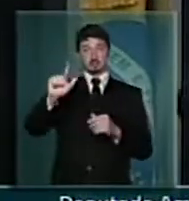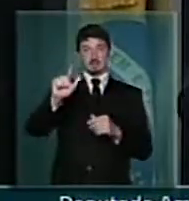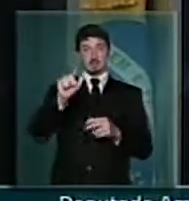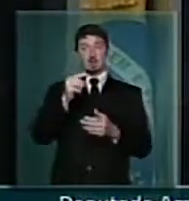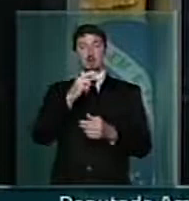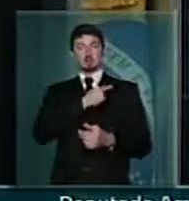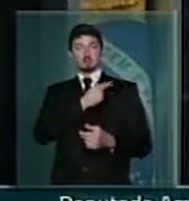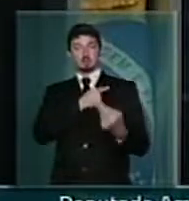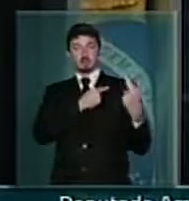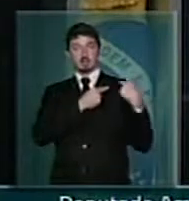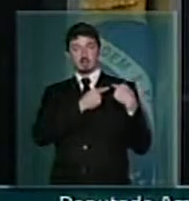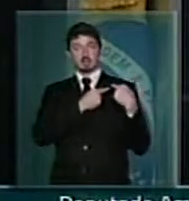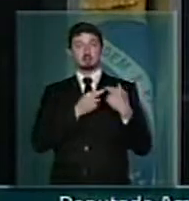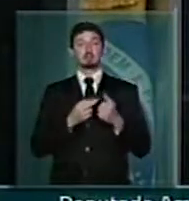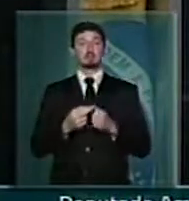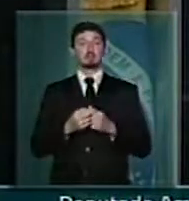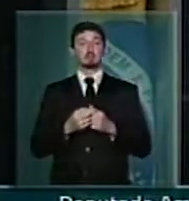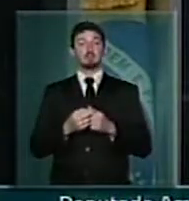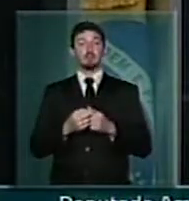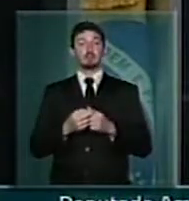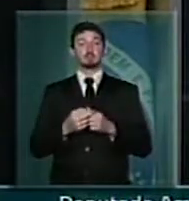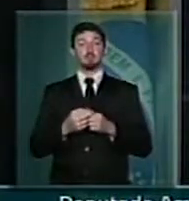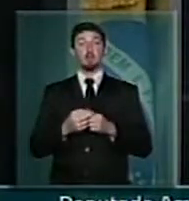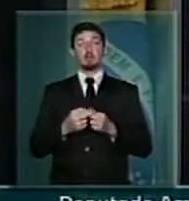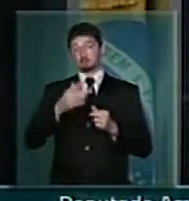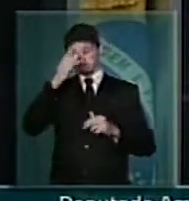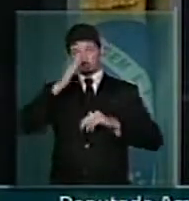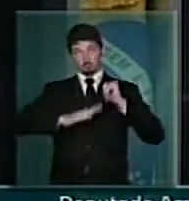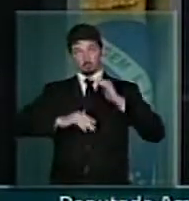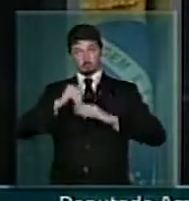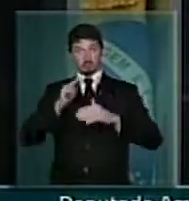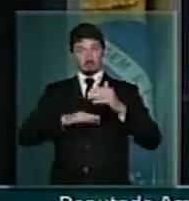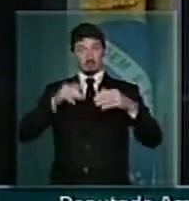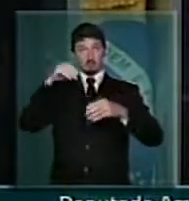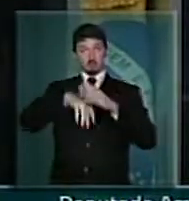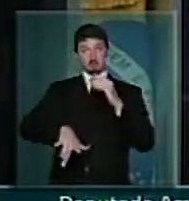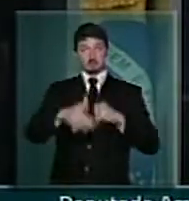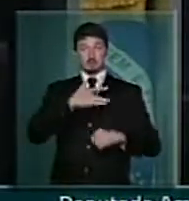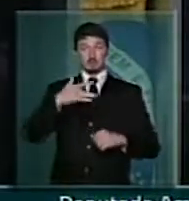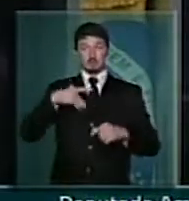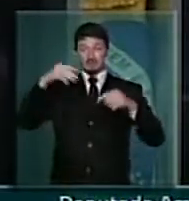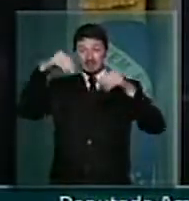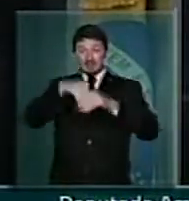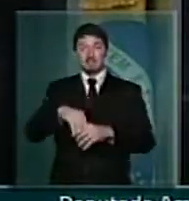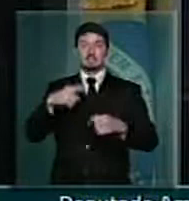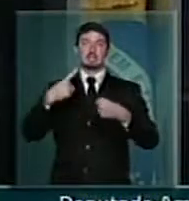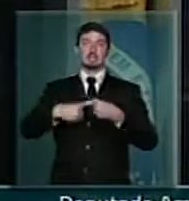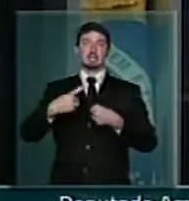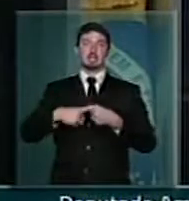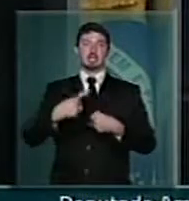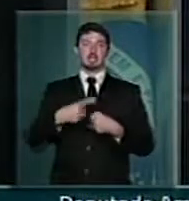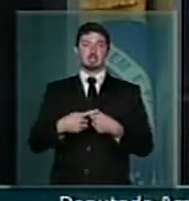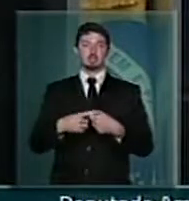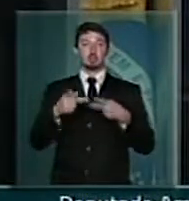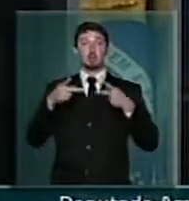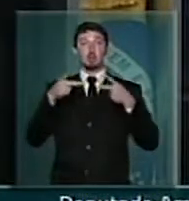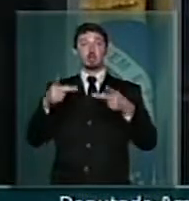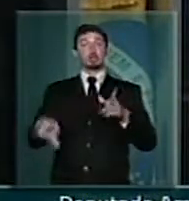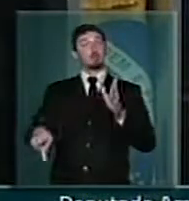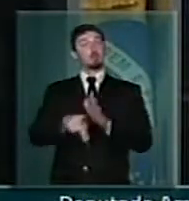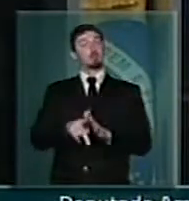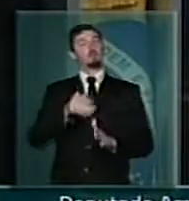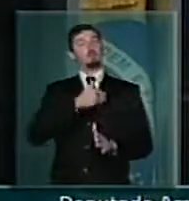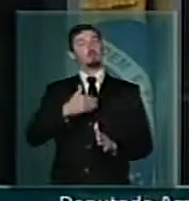de responsabilidade fiscal o pessoal que trabalha em saúde no município por programas financiados pela